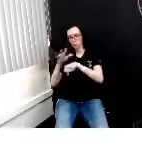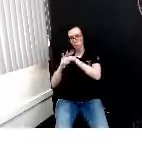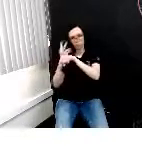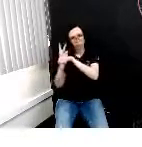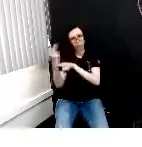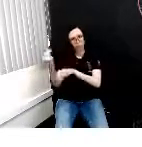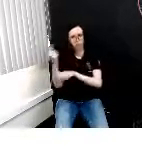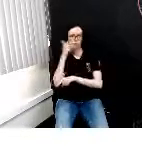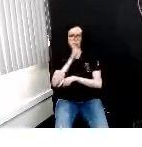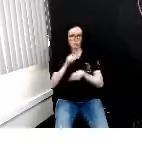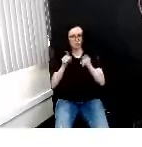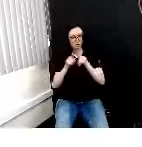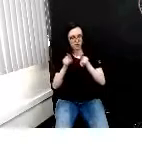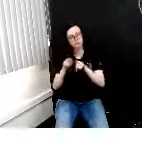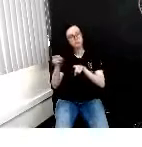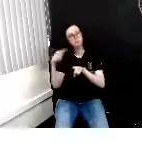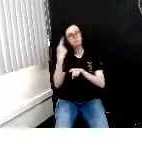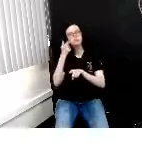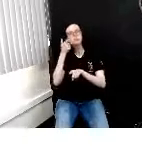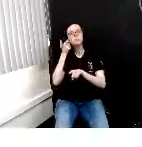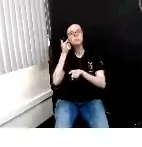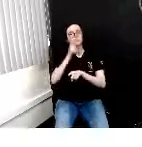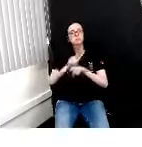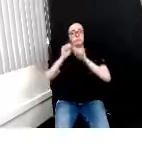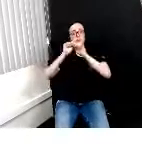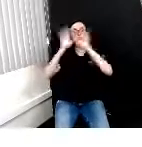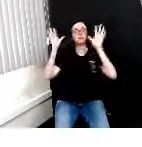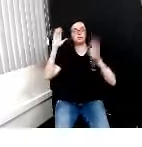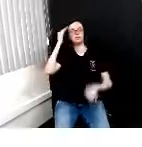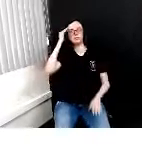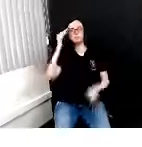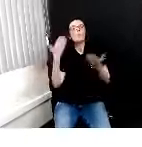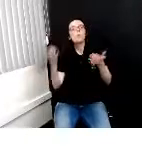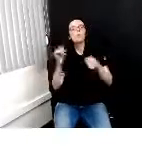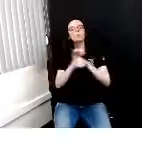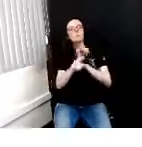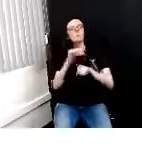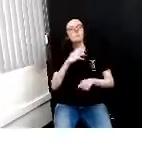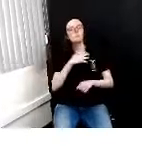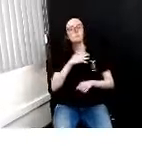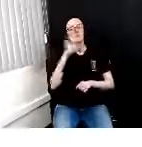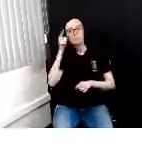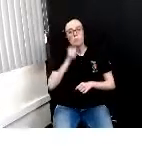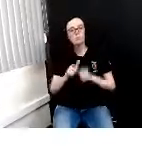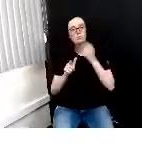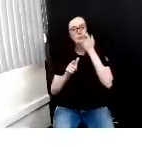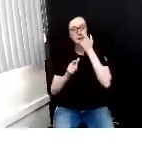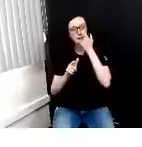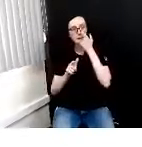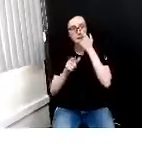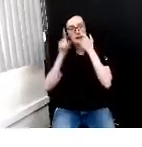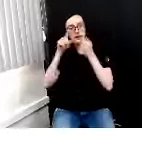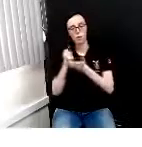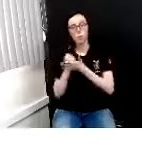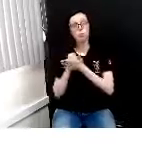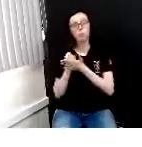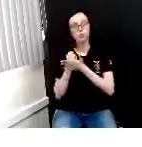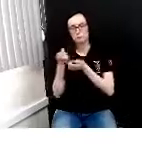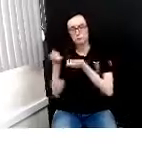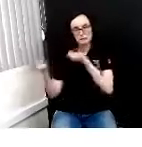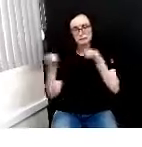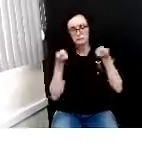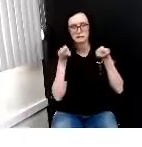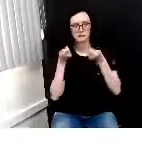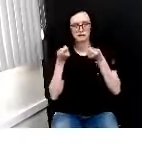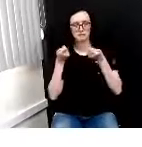situação, e a gente também tem esclarecimento para saber quais são as medidas, né, de controle que a gente precisa tomar.